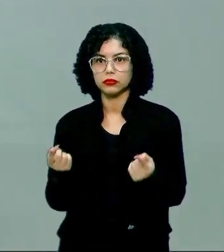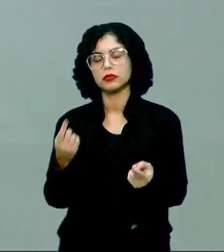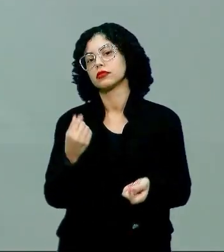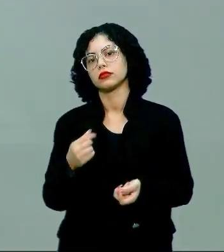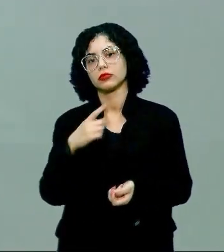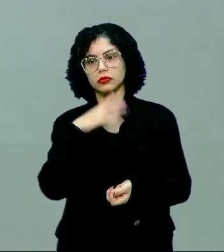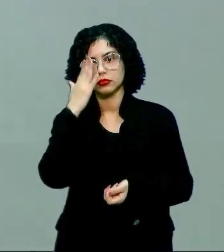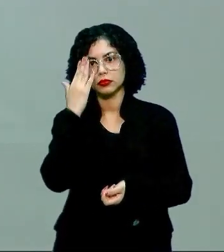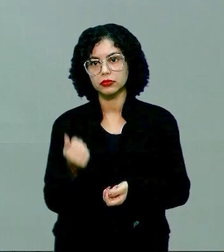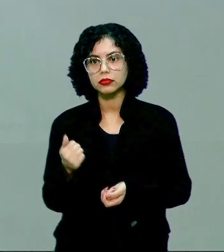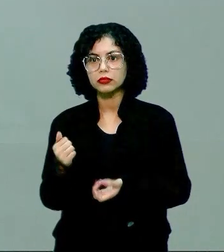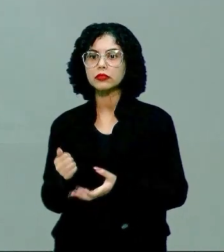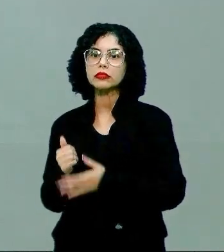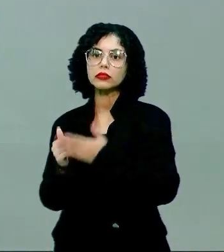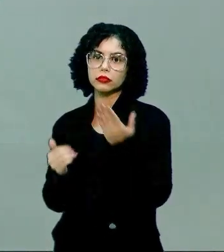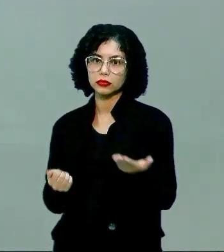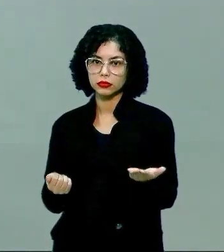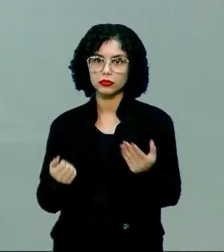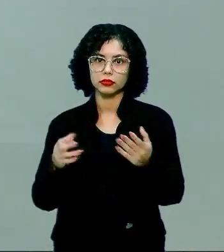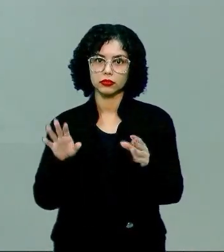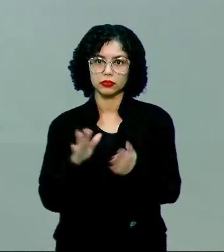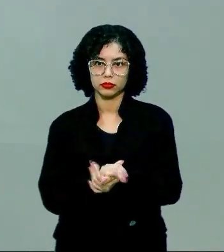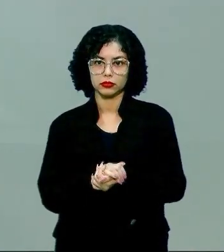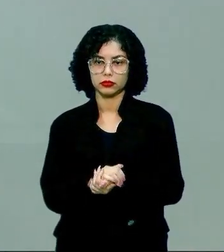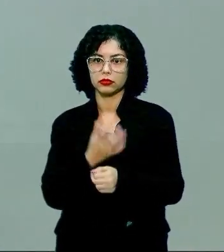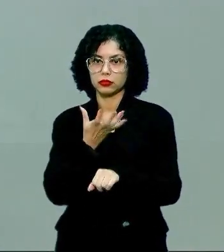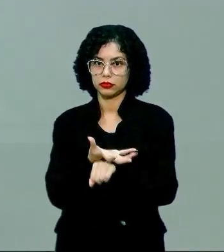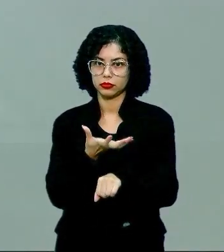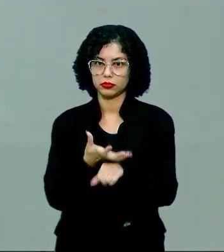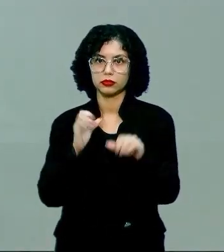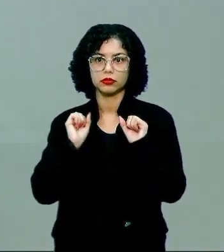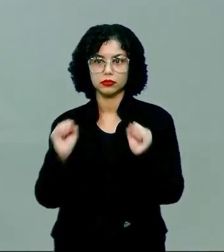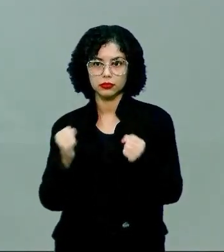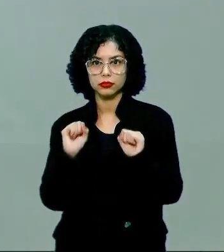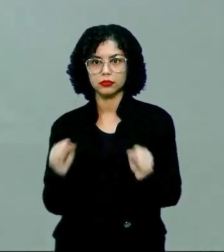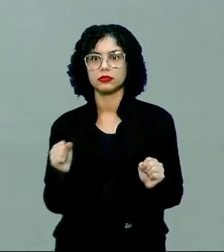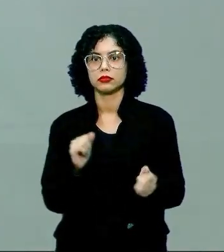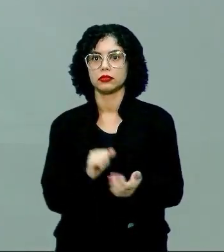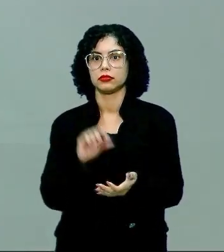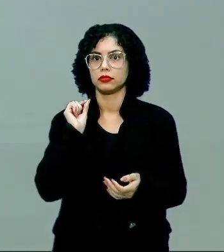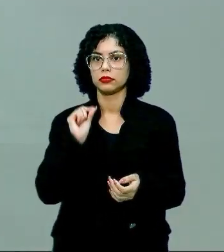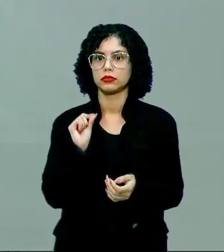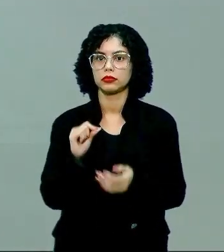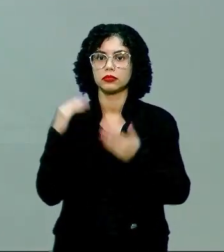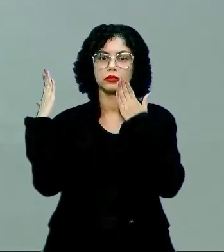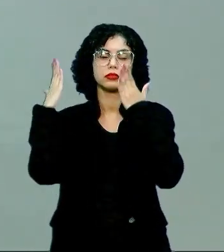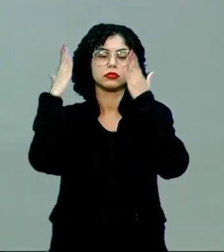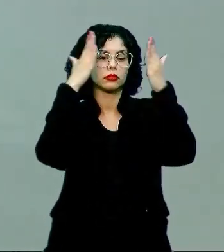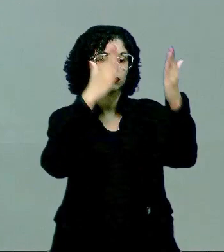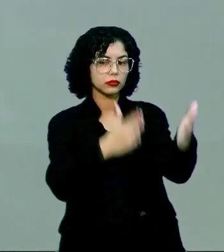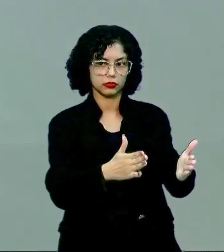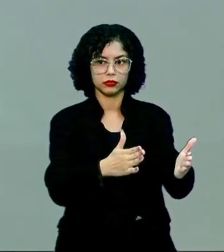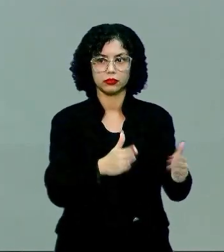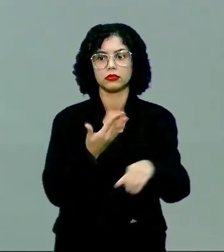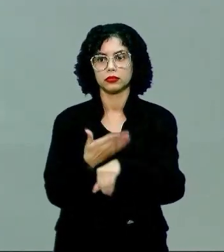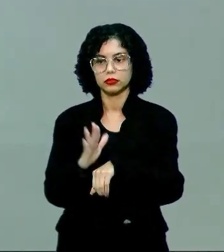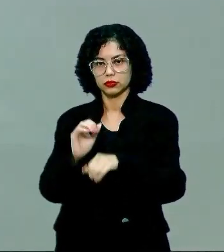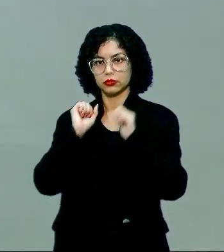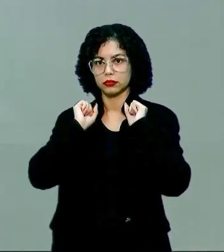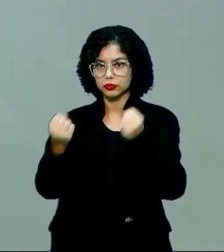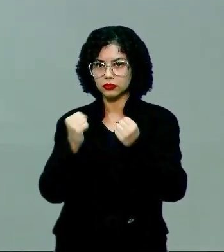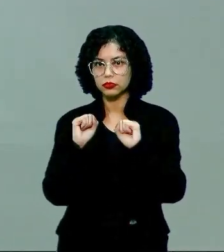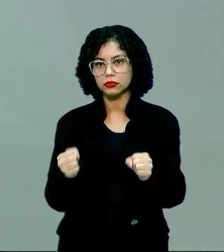eu tenho saber esse saber no caso da disciplina de educação física ela é direcional para atividade